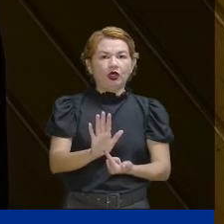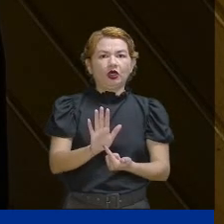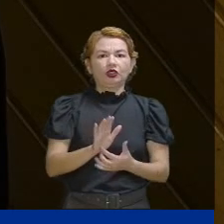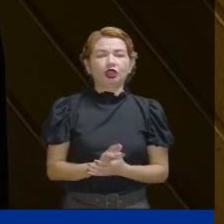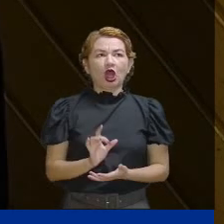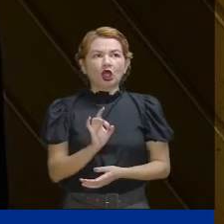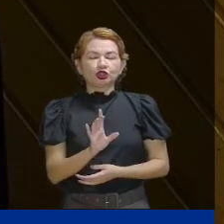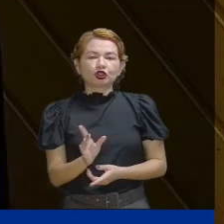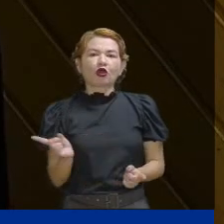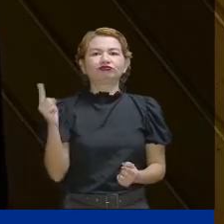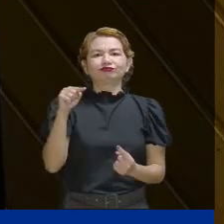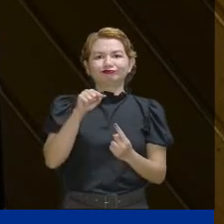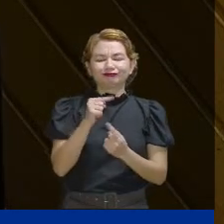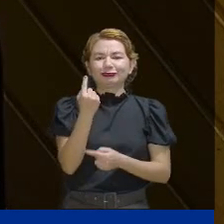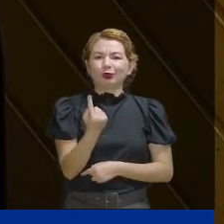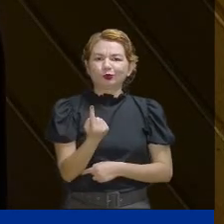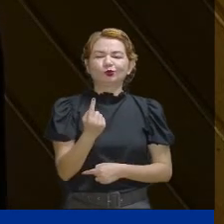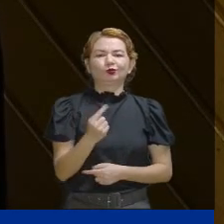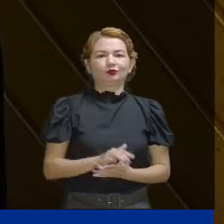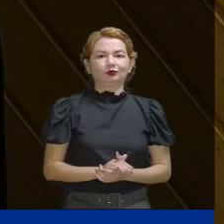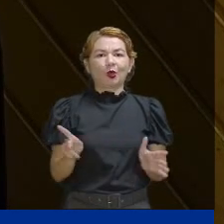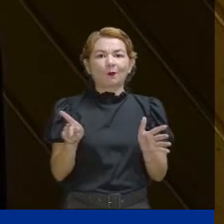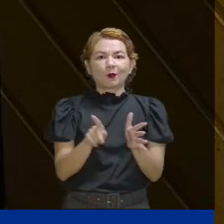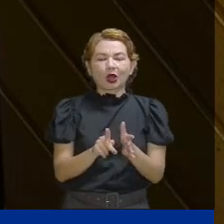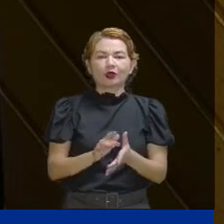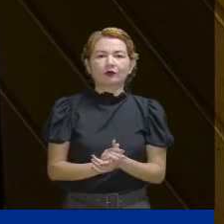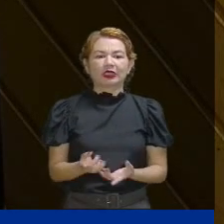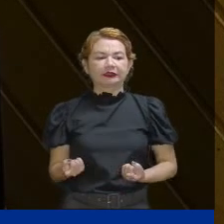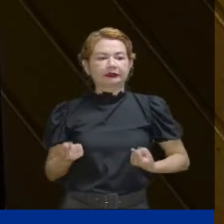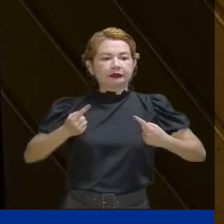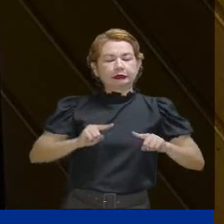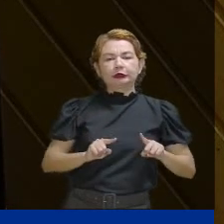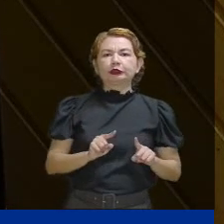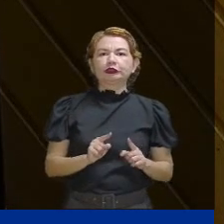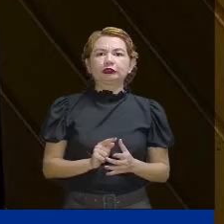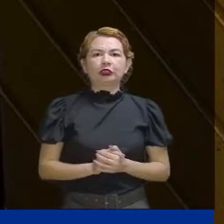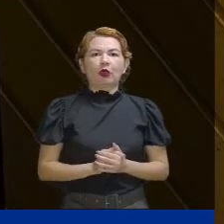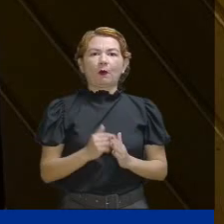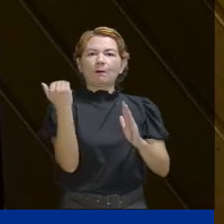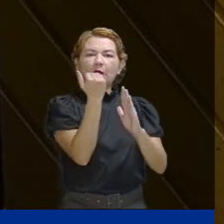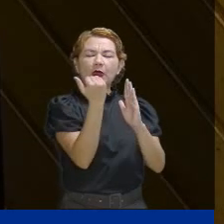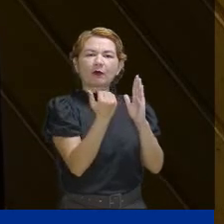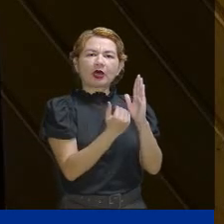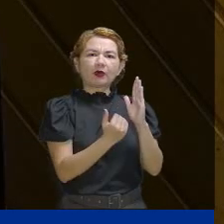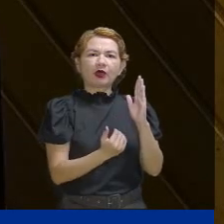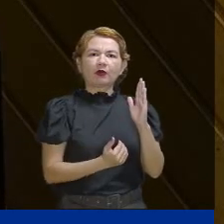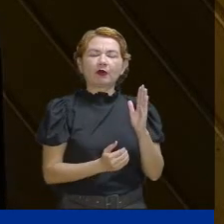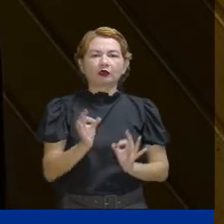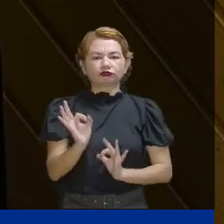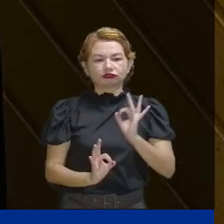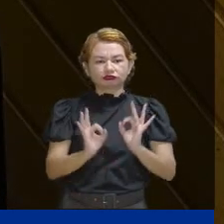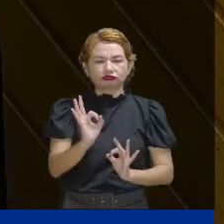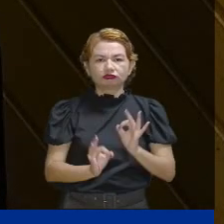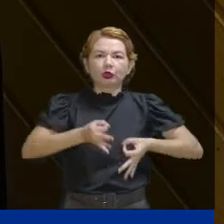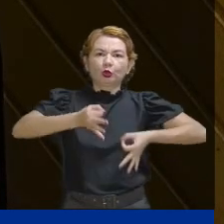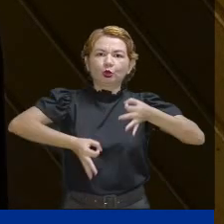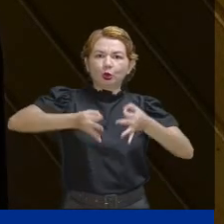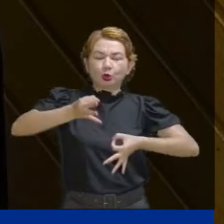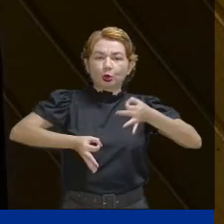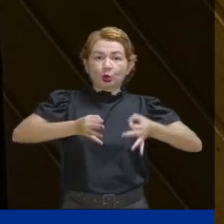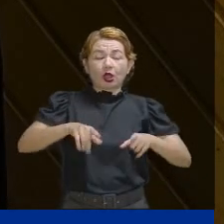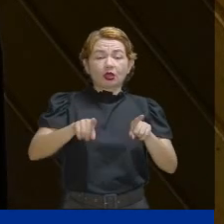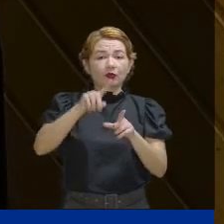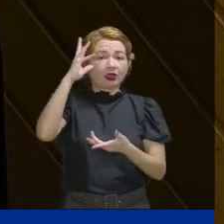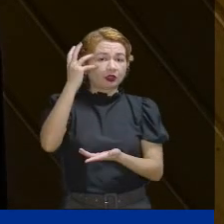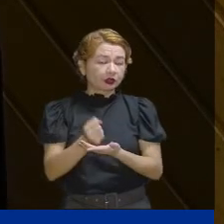uma mera irregularidade processual, configurando afronta direta aos princípios da estabilidade do ordenamento jurídico e